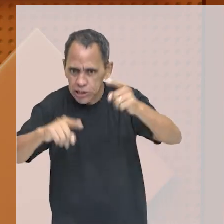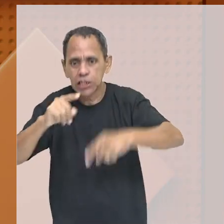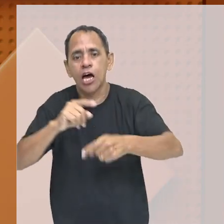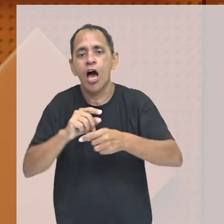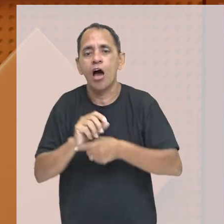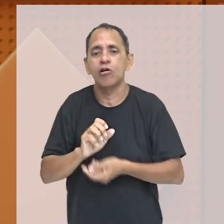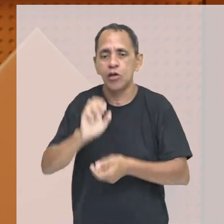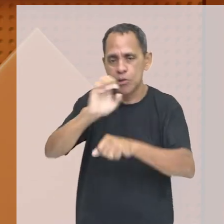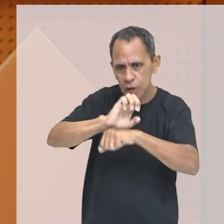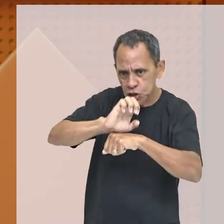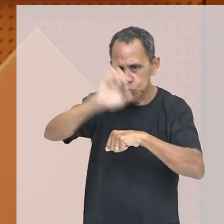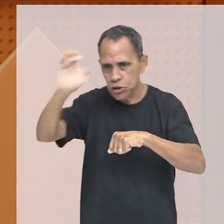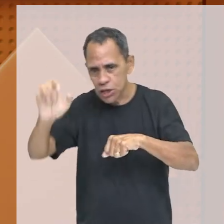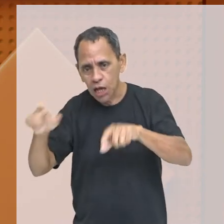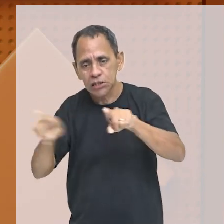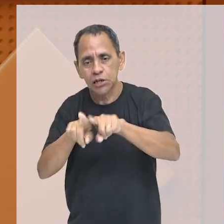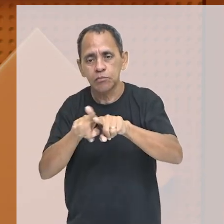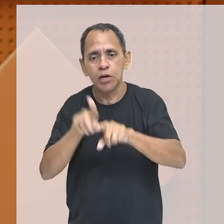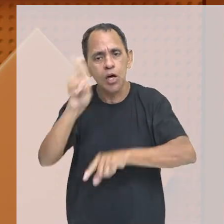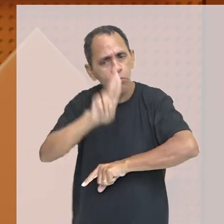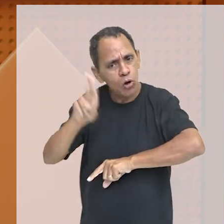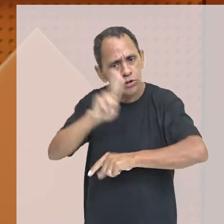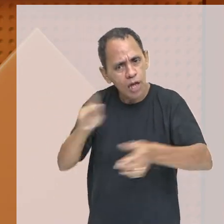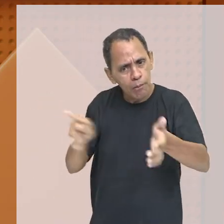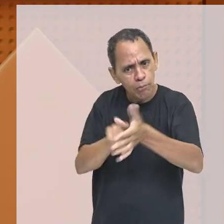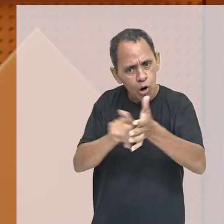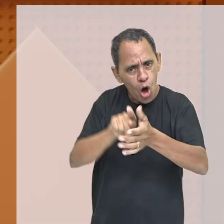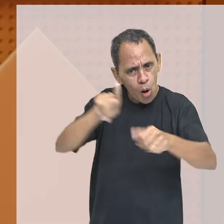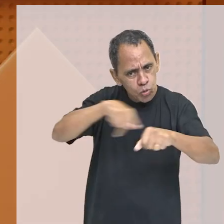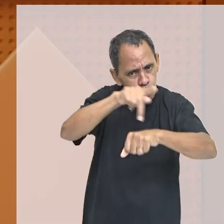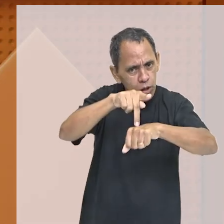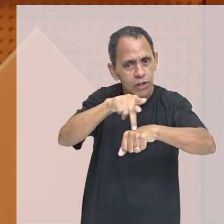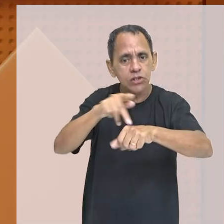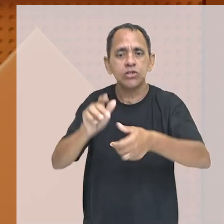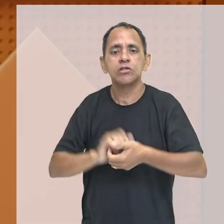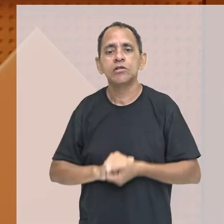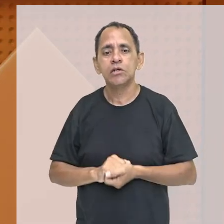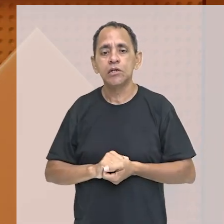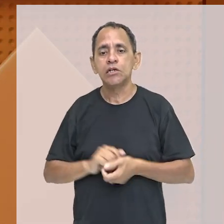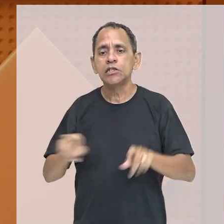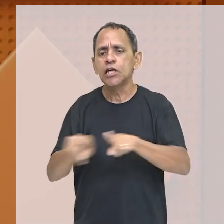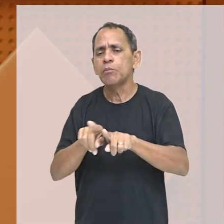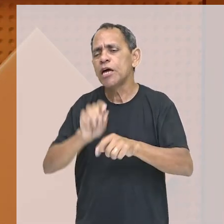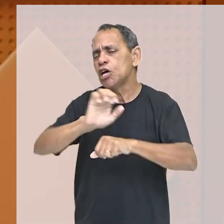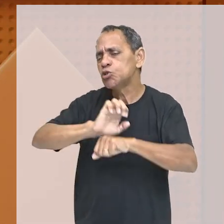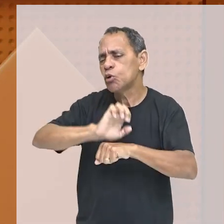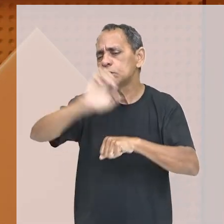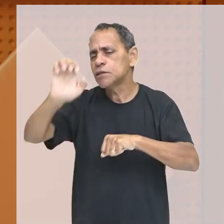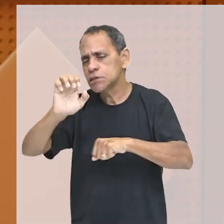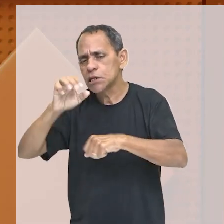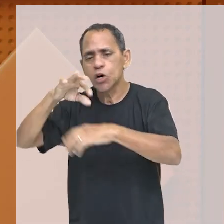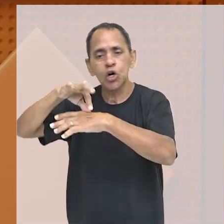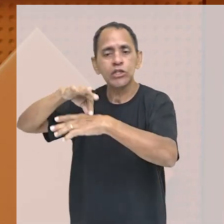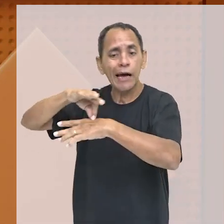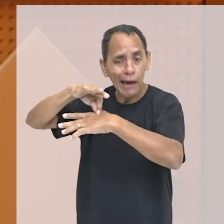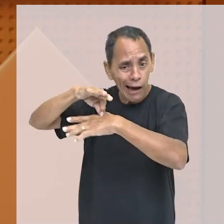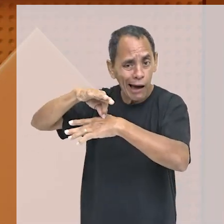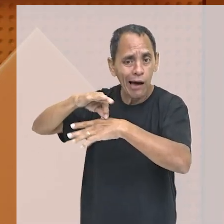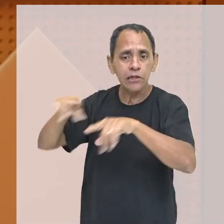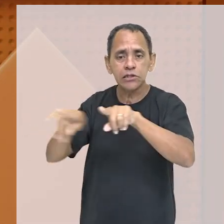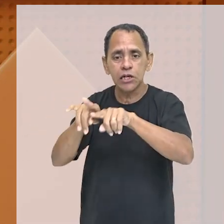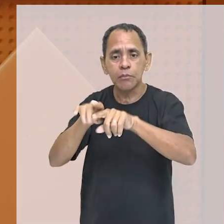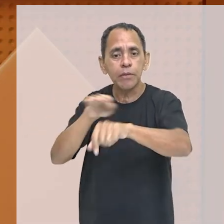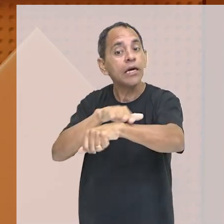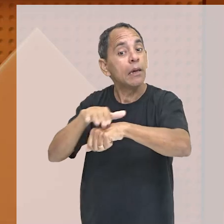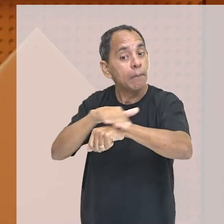rebanhos. Mas também existe aí a exportação da carne, né? A exportação de pele. Existe